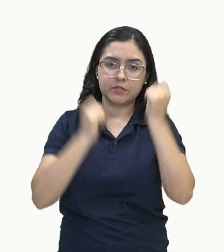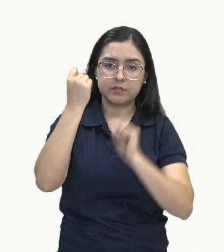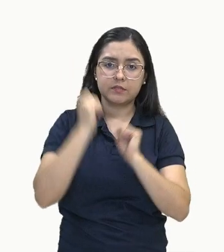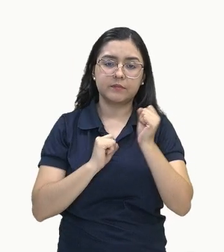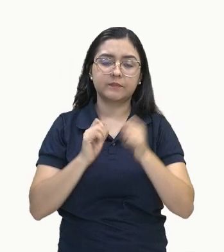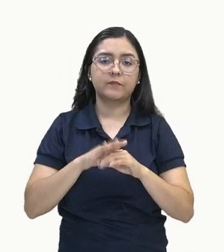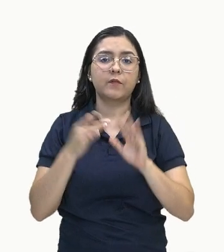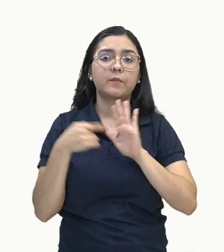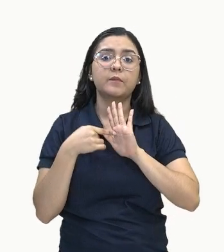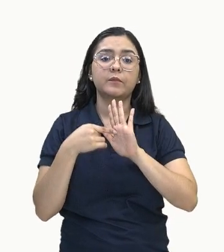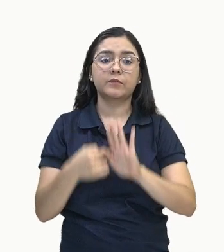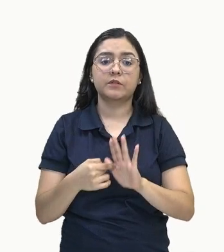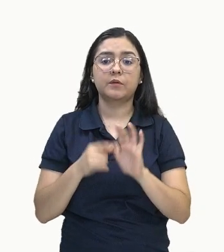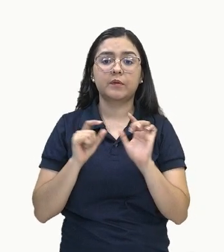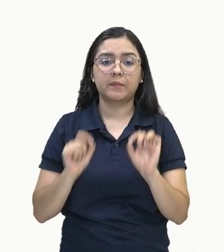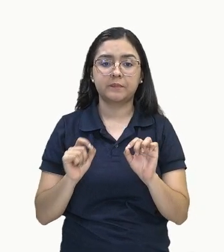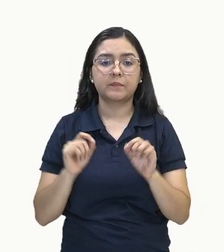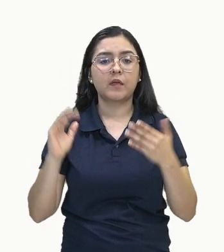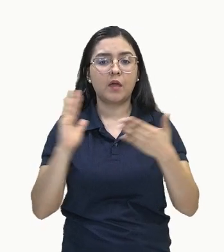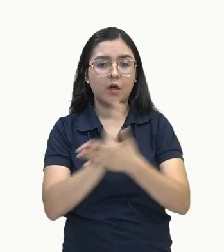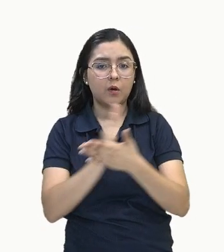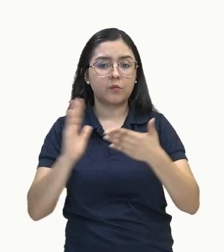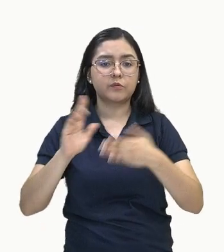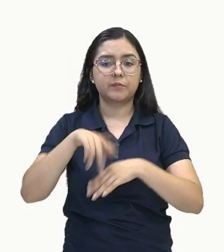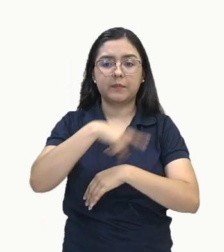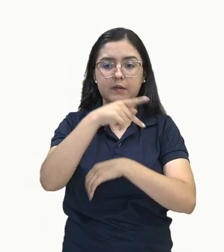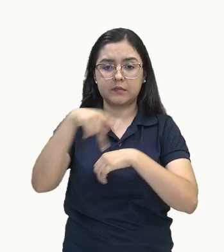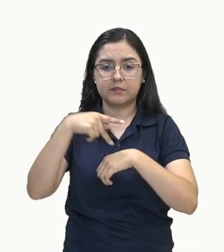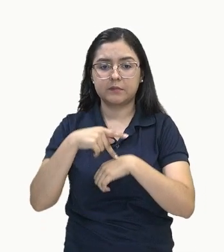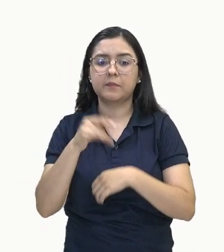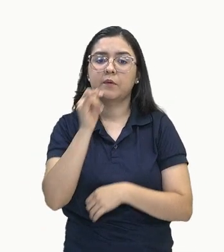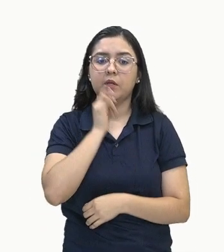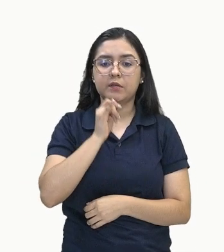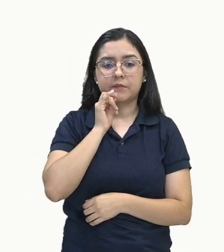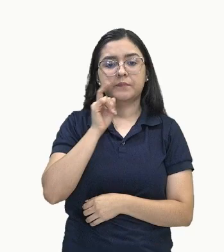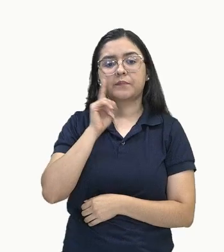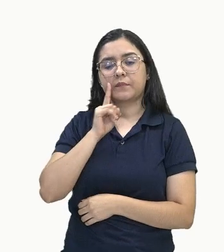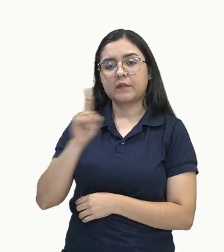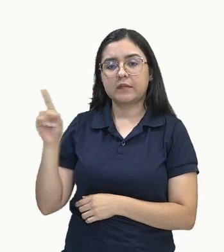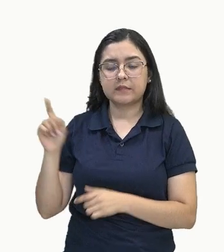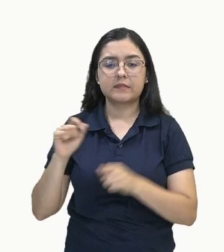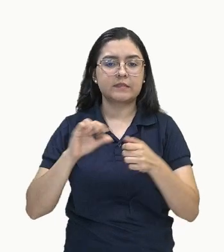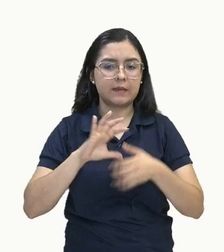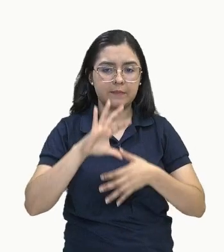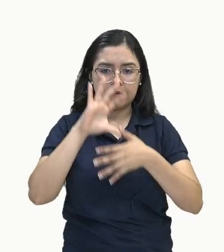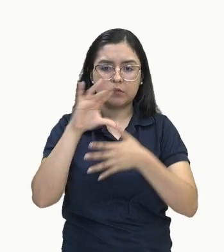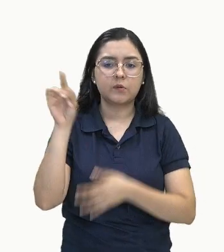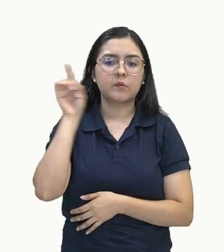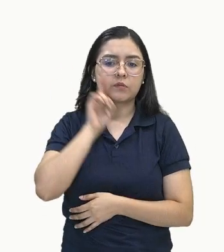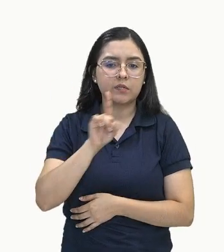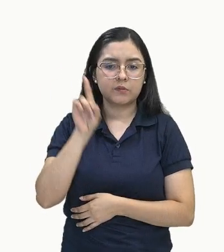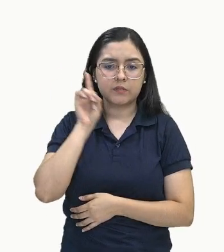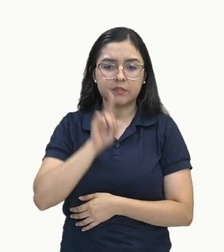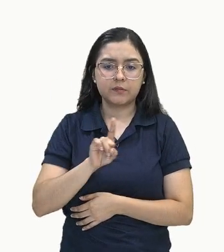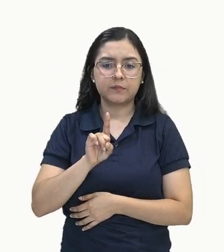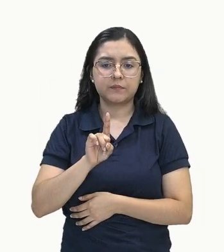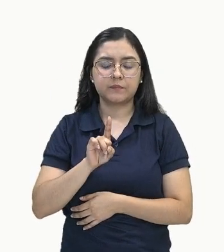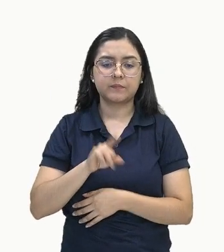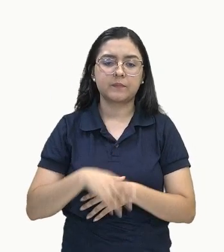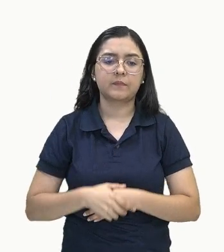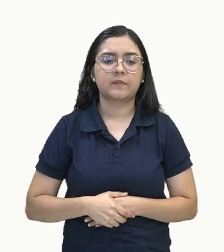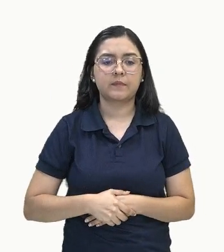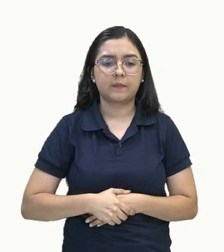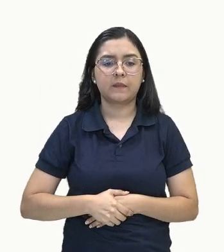citar para vocês aqui algumas nações, como por exemplo aqui nas Américas, os Estados Unidos, a